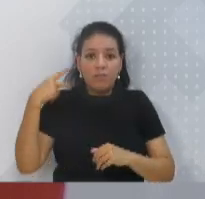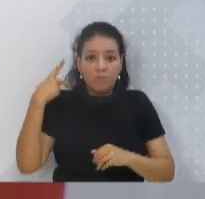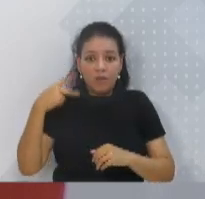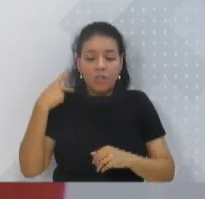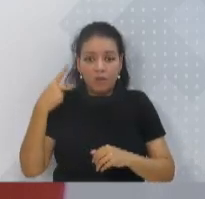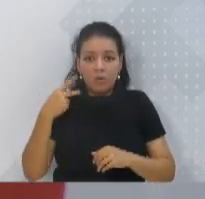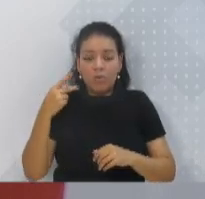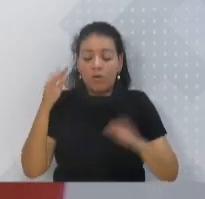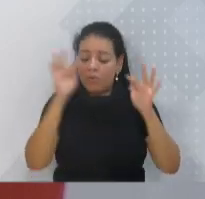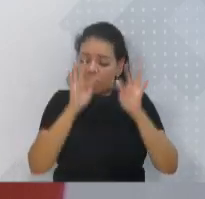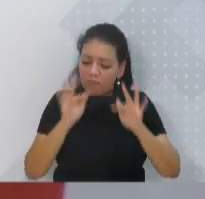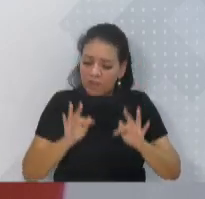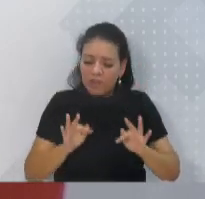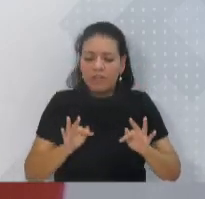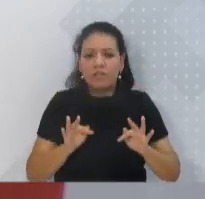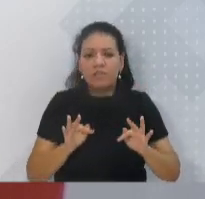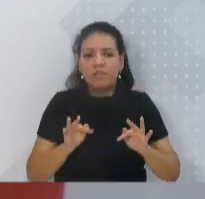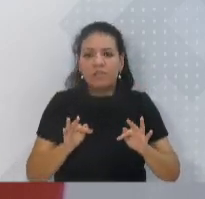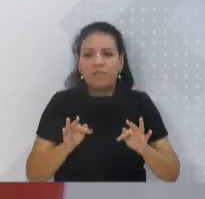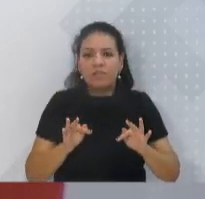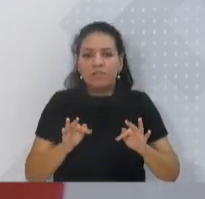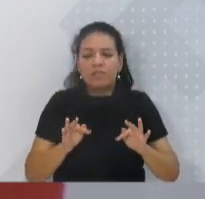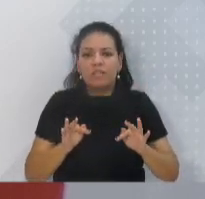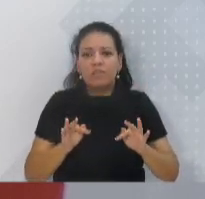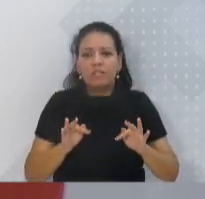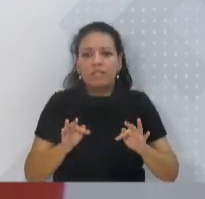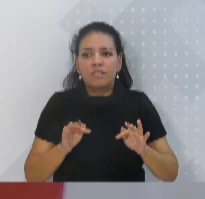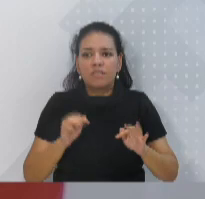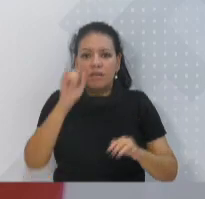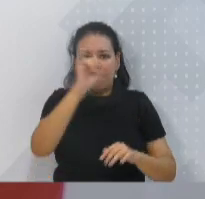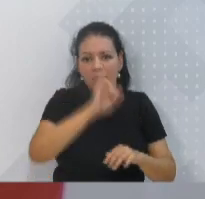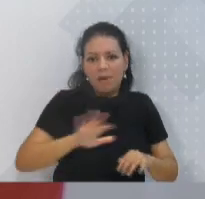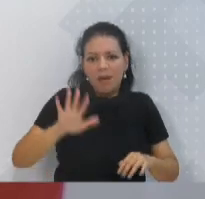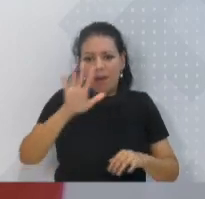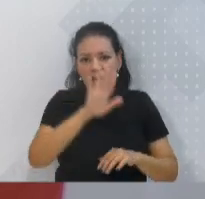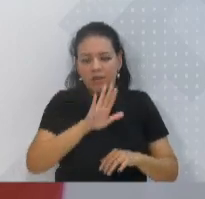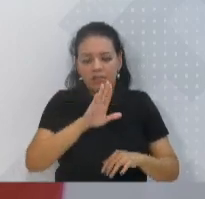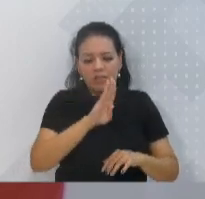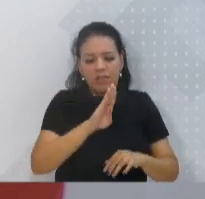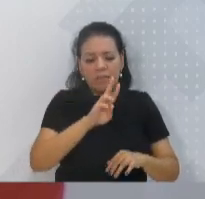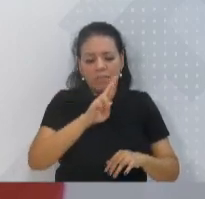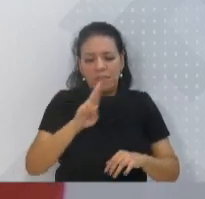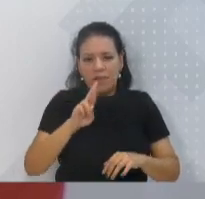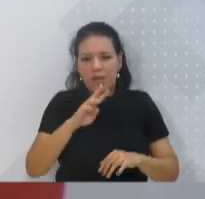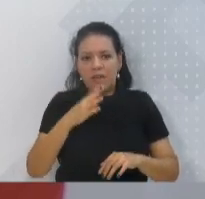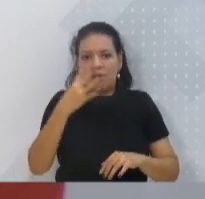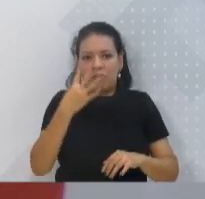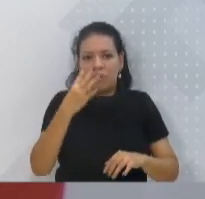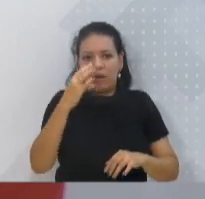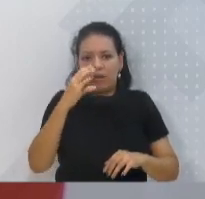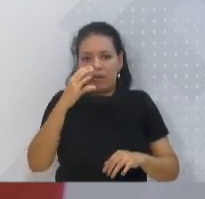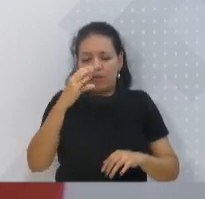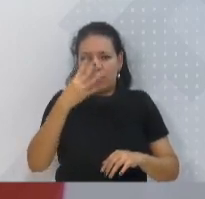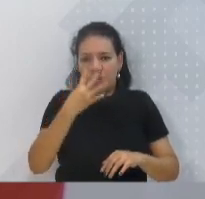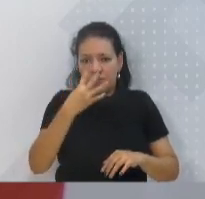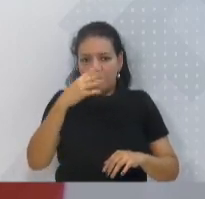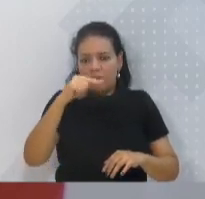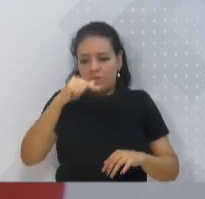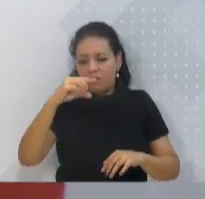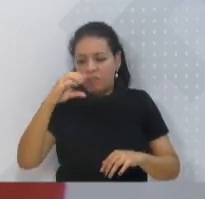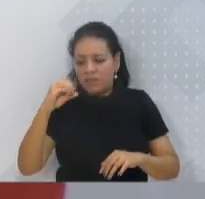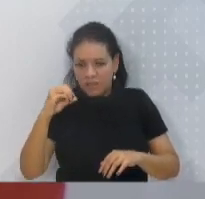muito feliz em colocar, na tarde de hoje, as imagens da BR-470 com relação